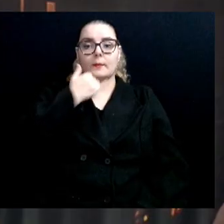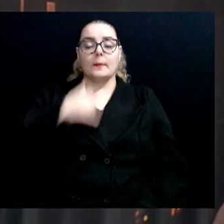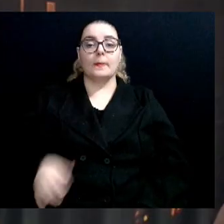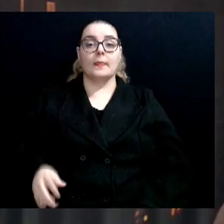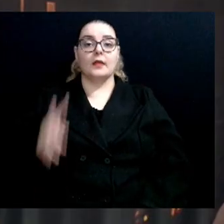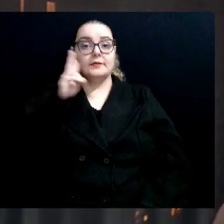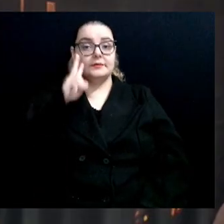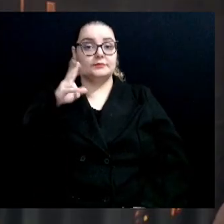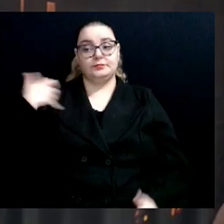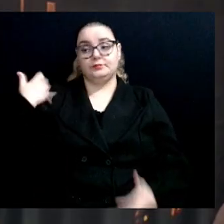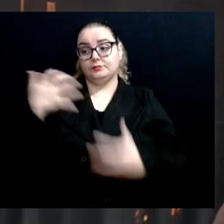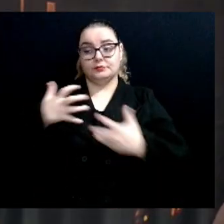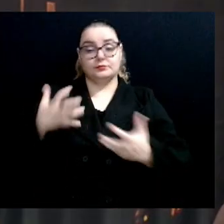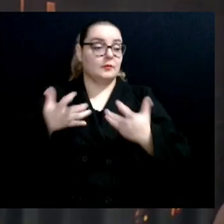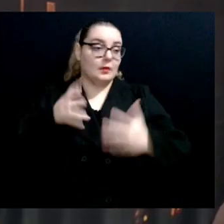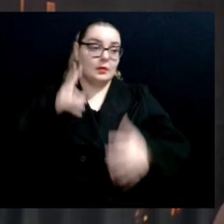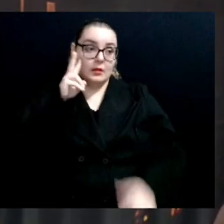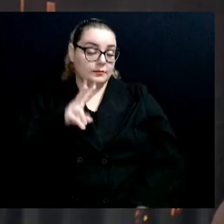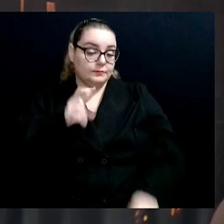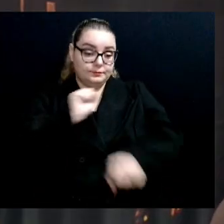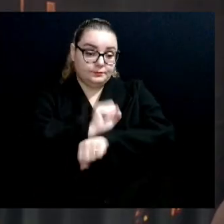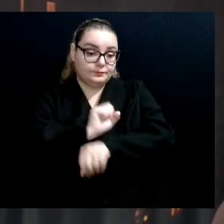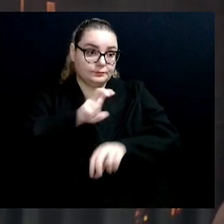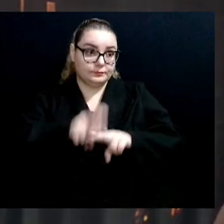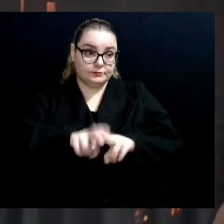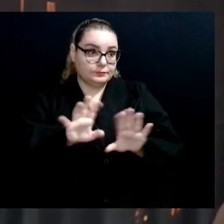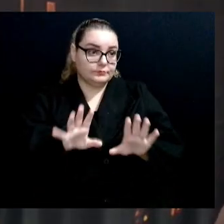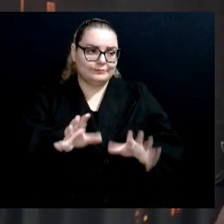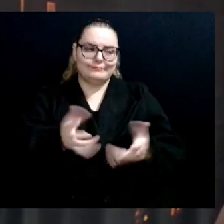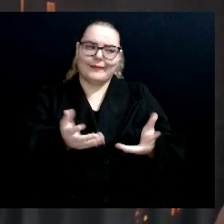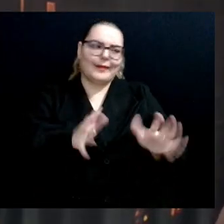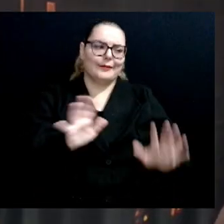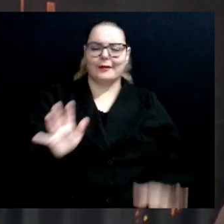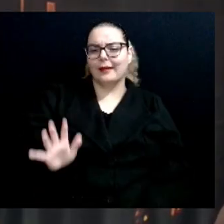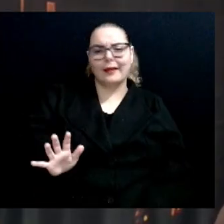quieto. E não é isso que eles querem, né? Eles querem